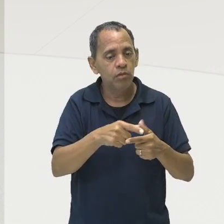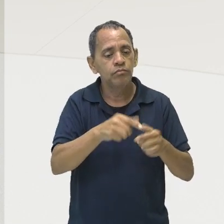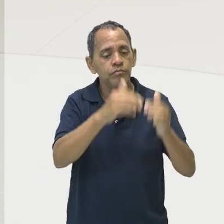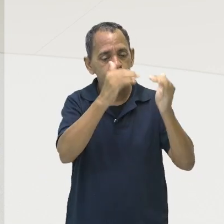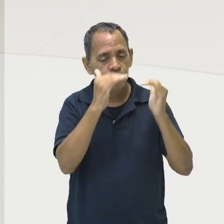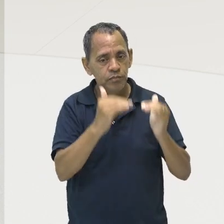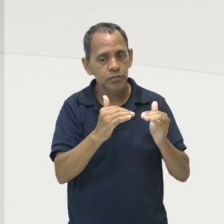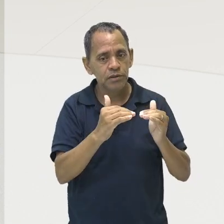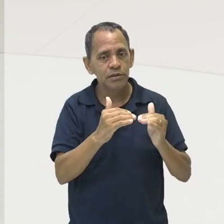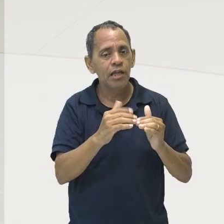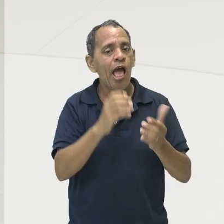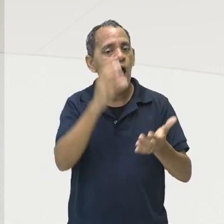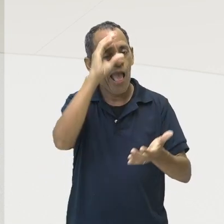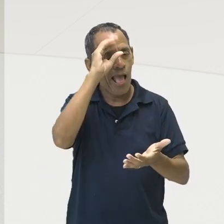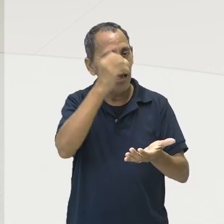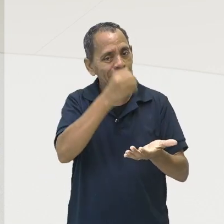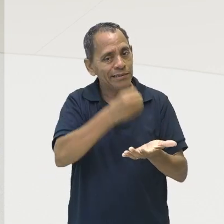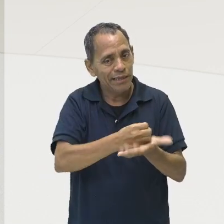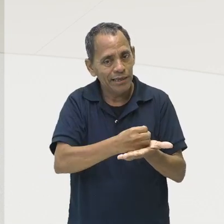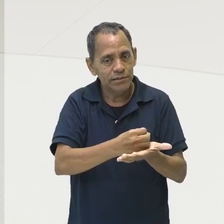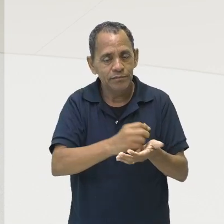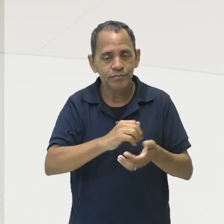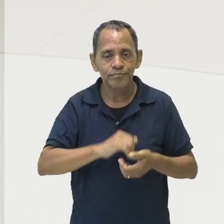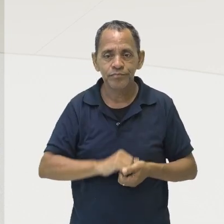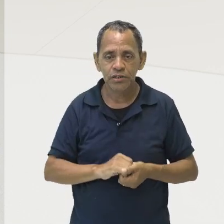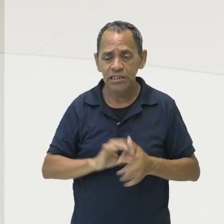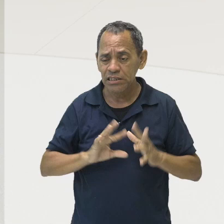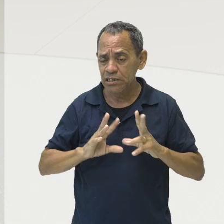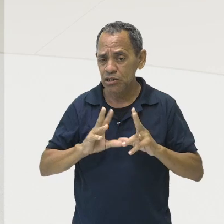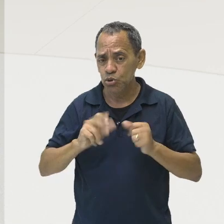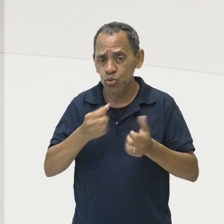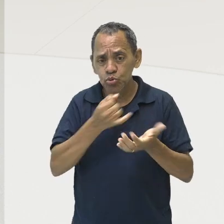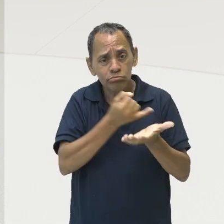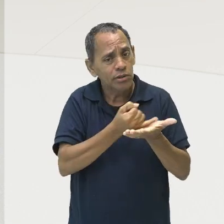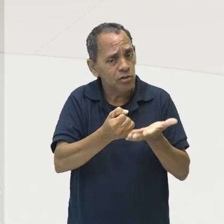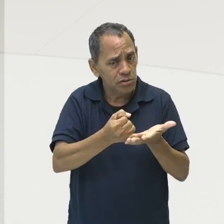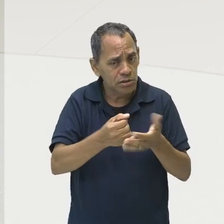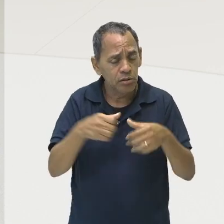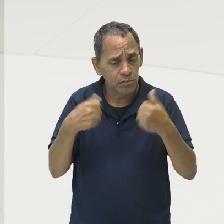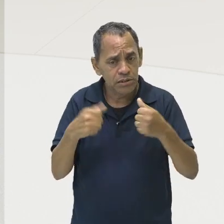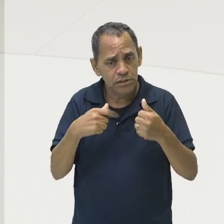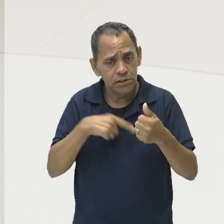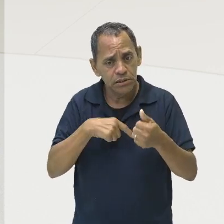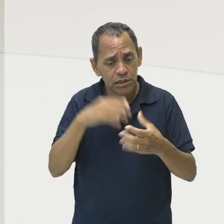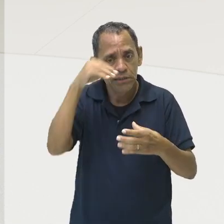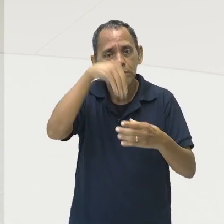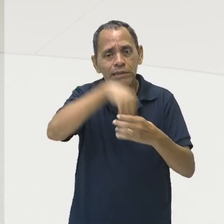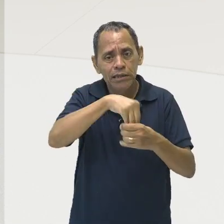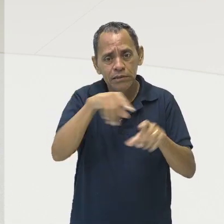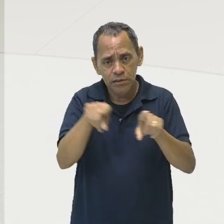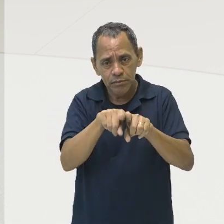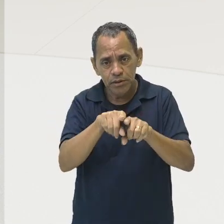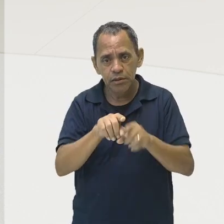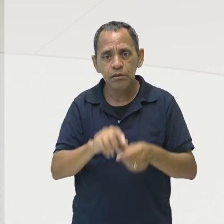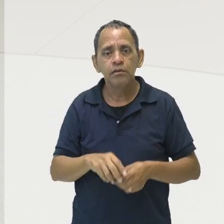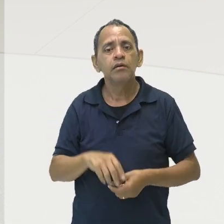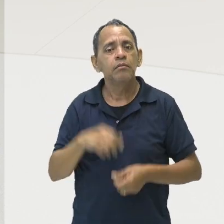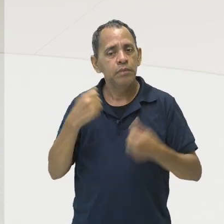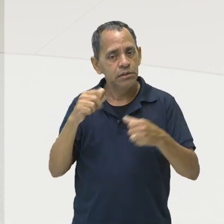a tese. Isso mesmo. Tudo isso na introdução? Tudo isso na introdução. Não esqueçam.